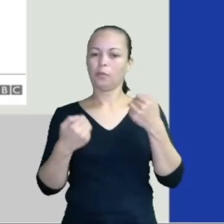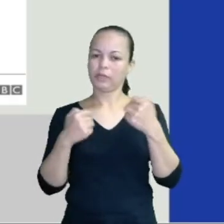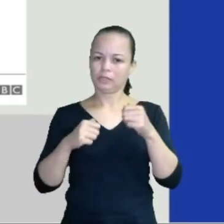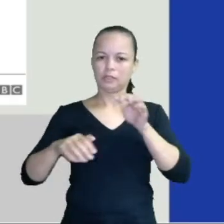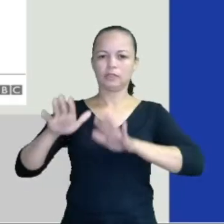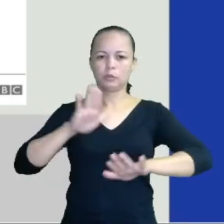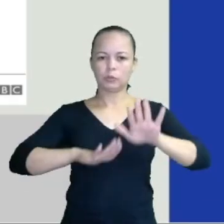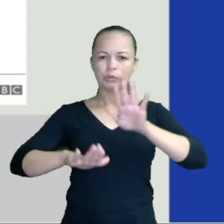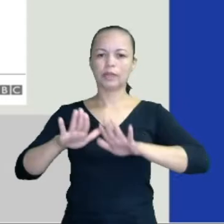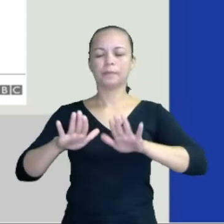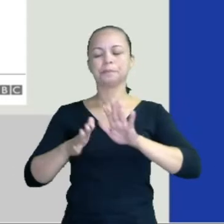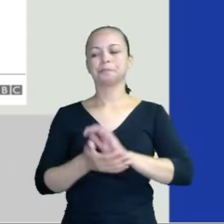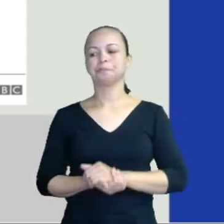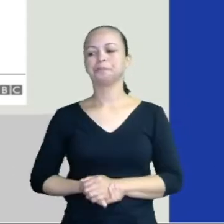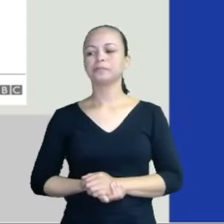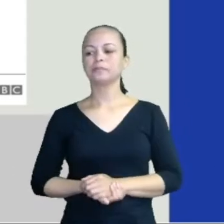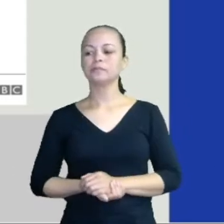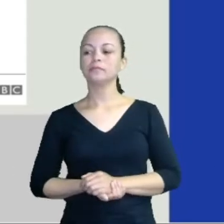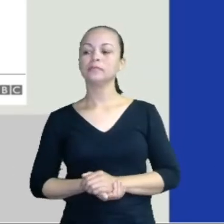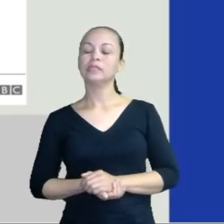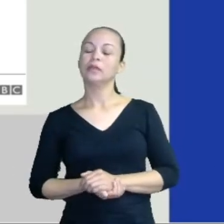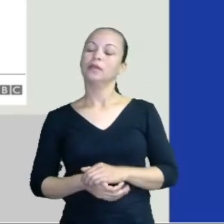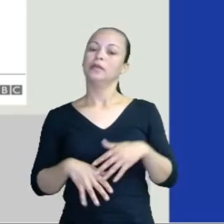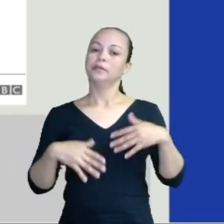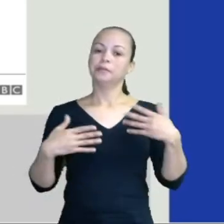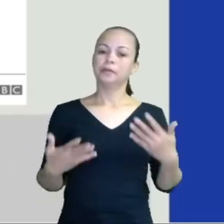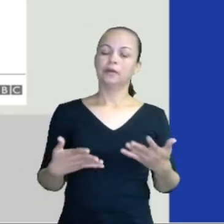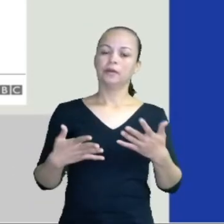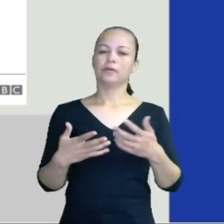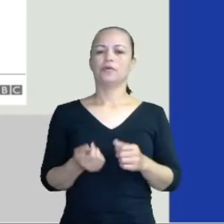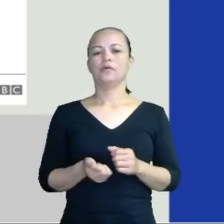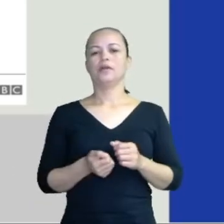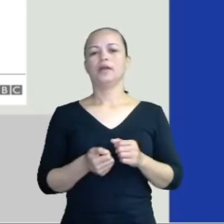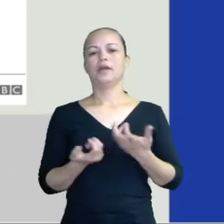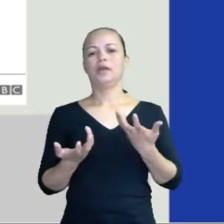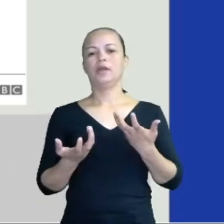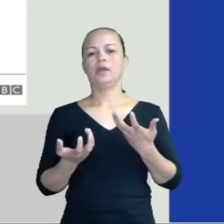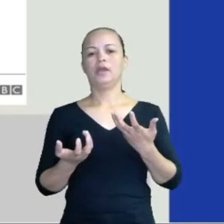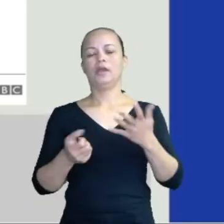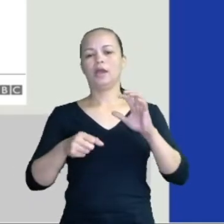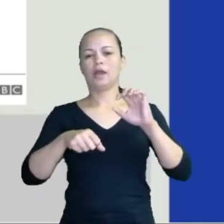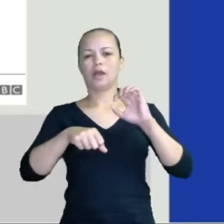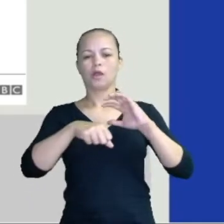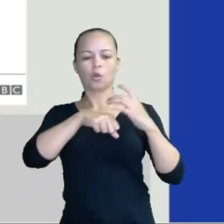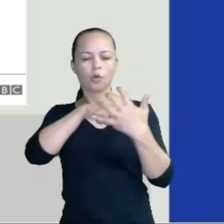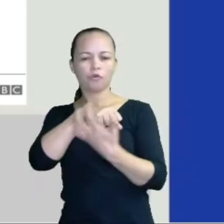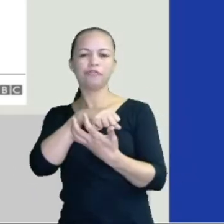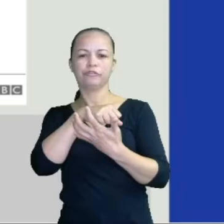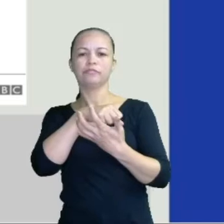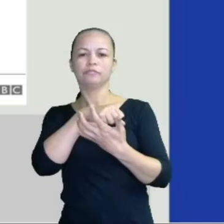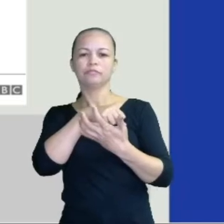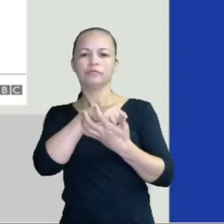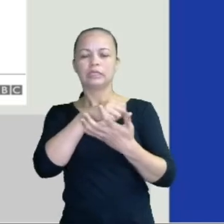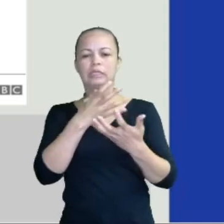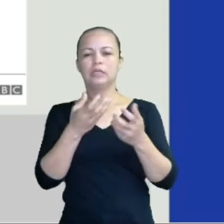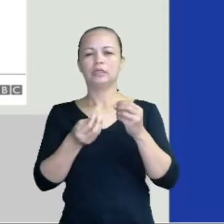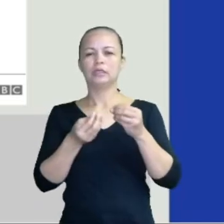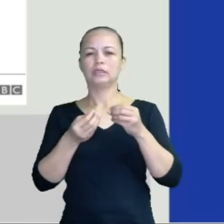a Covid-19, né, que é um dos vírus atuais, né, que tanto tem